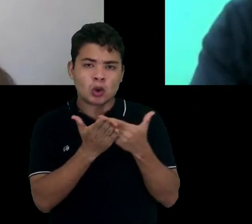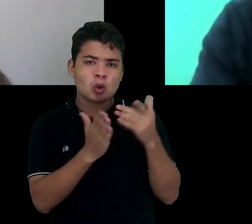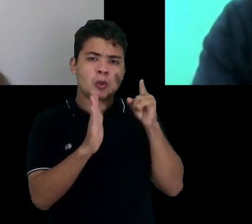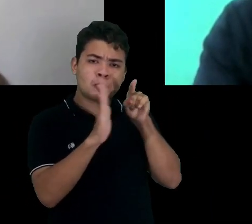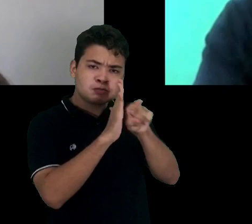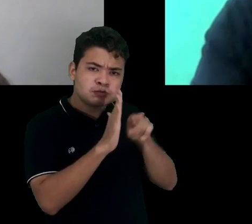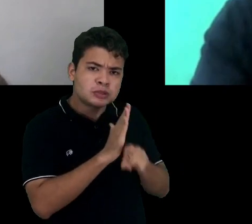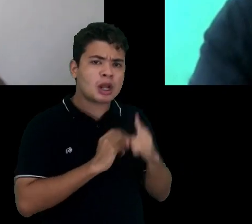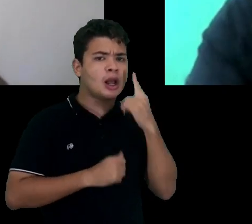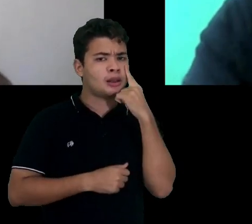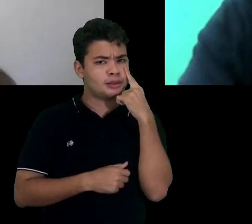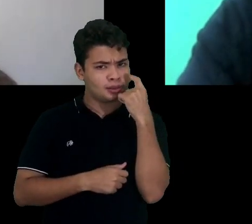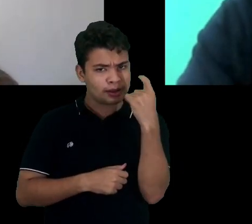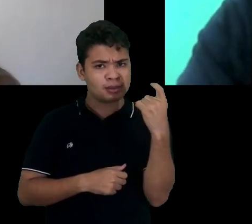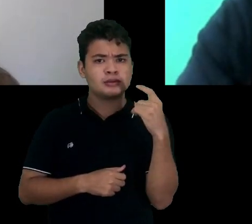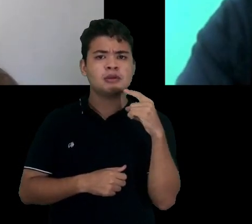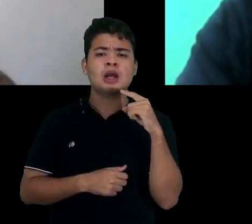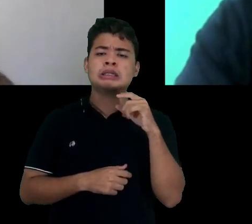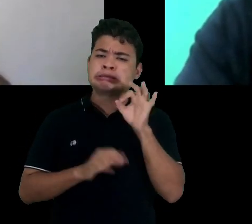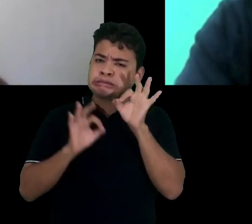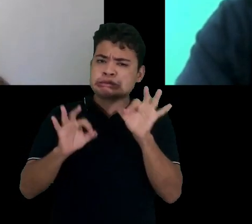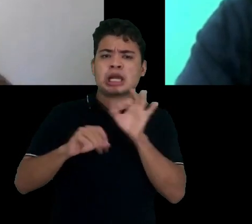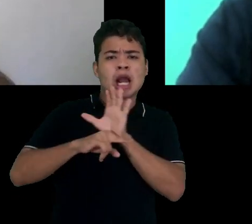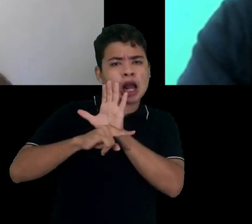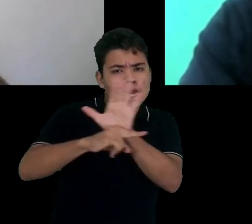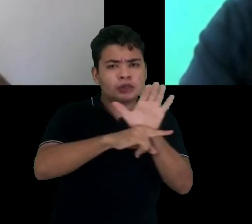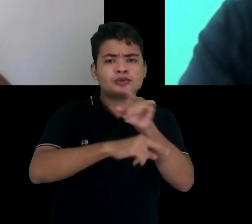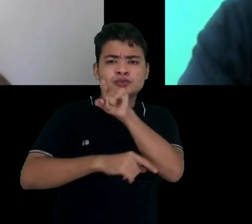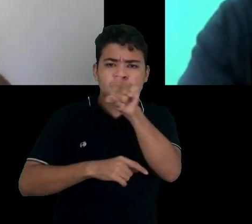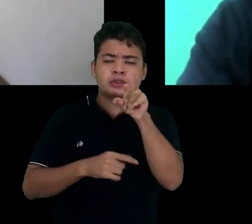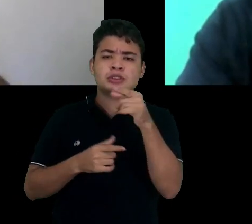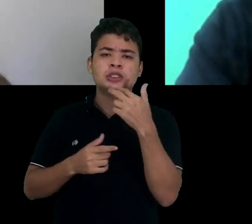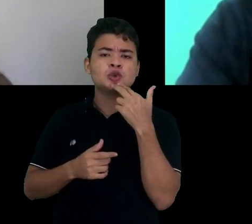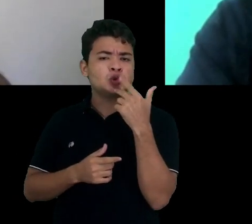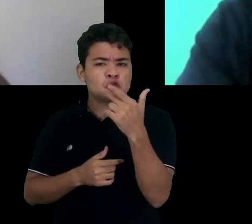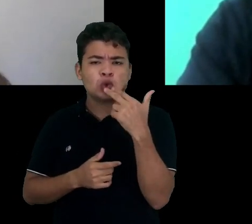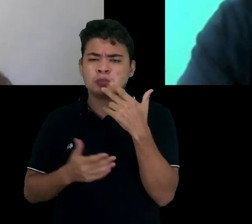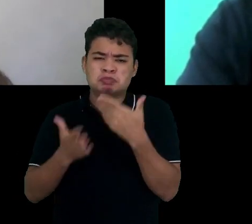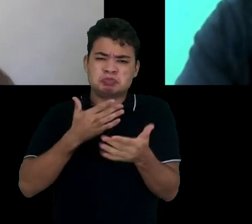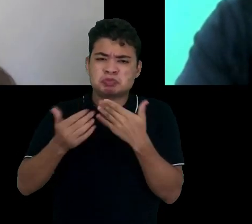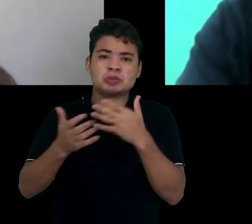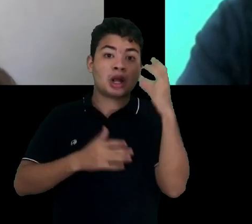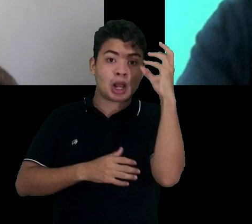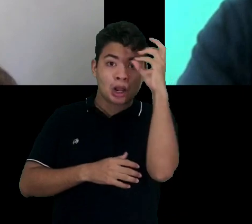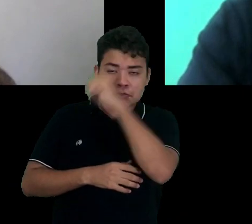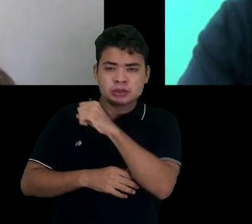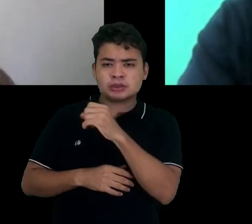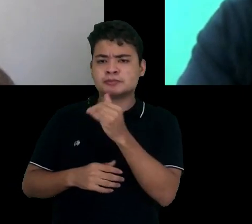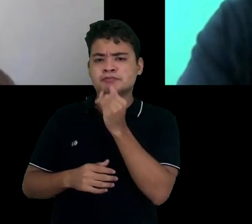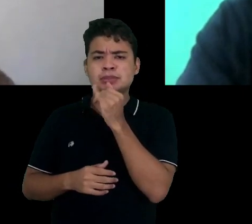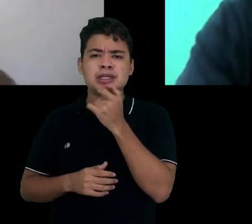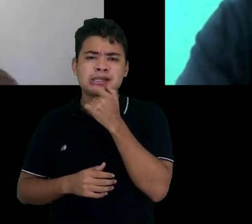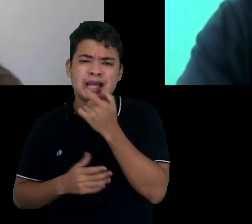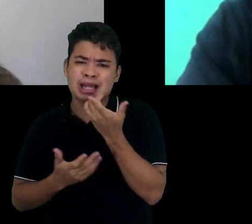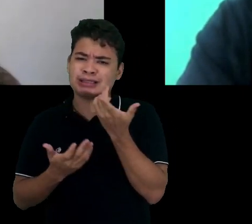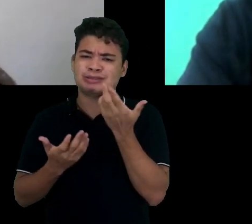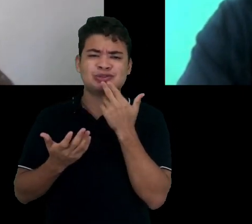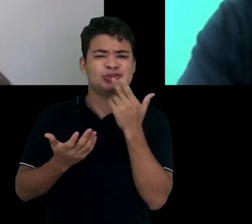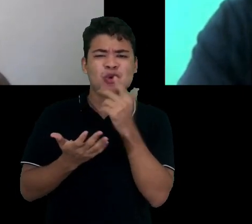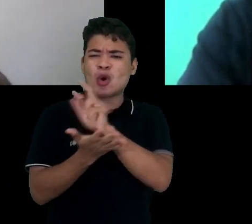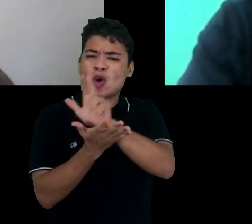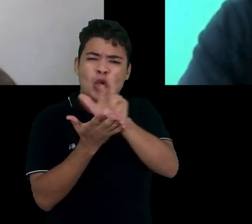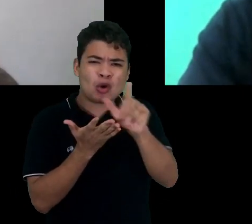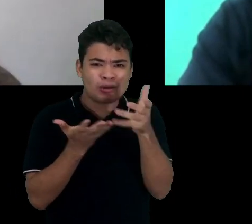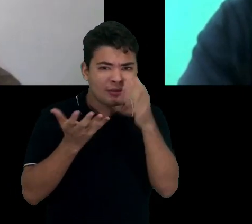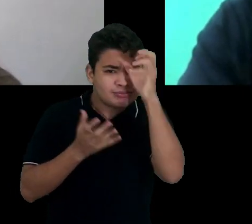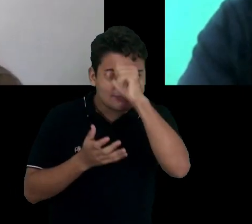começar aqui algumas perguntas bem interessantes que com certeza serão úteis para você no seu aprendizado de qualquer idioma, seja inglês, seja qualquer